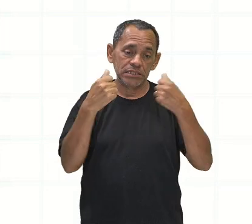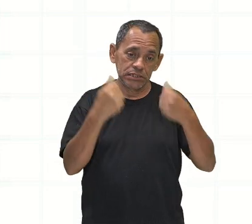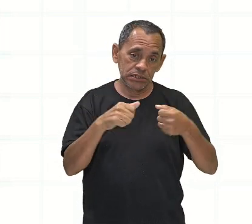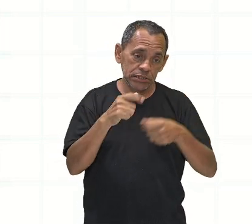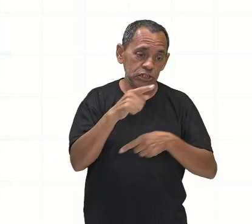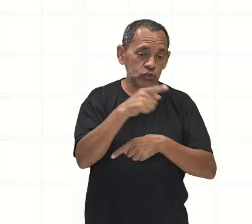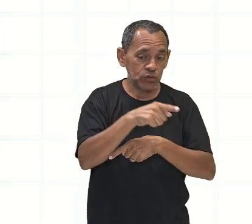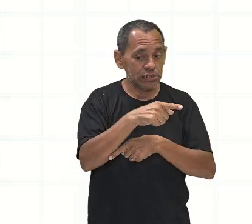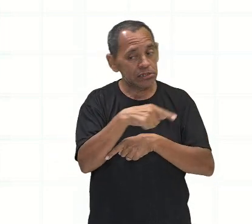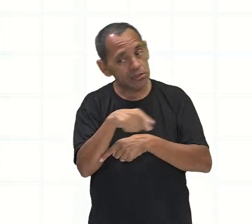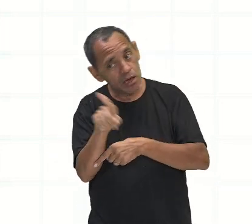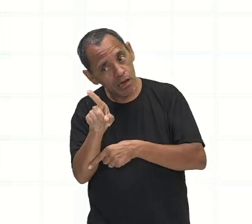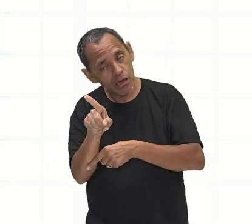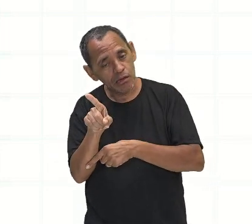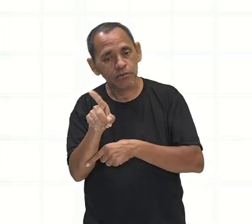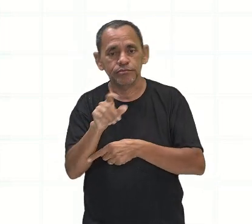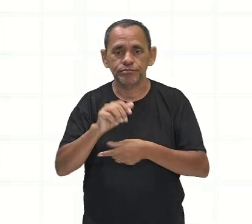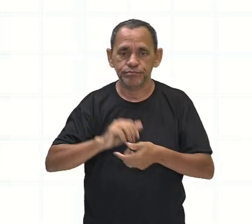aquela